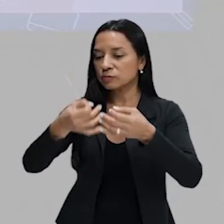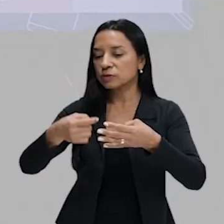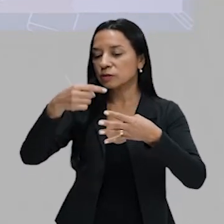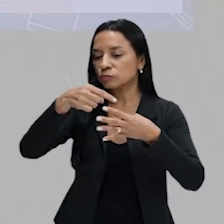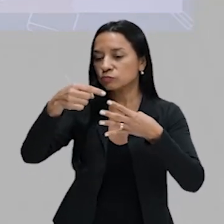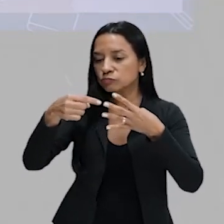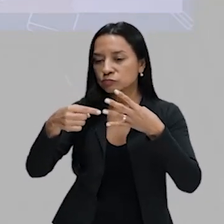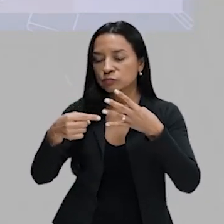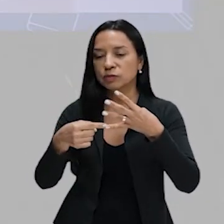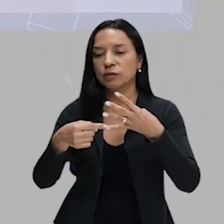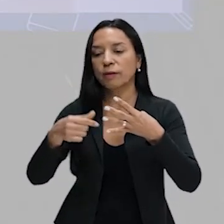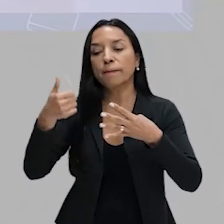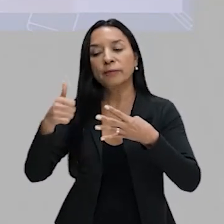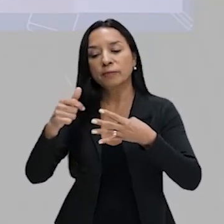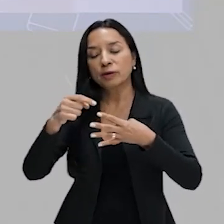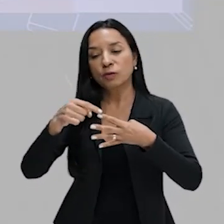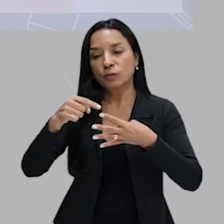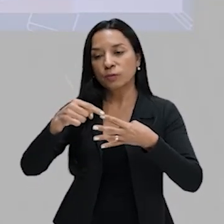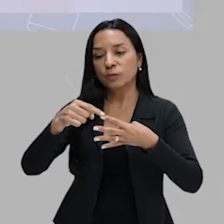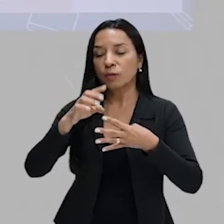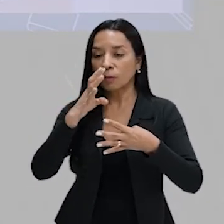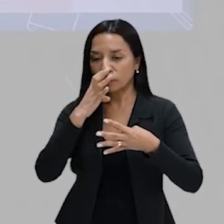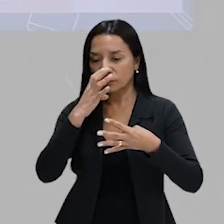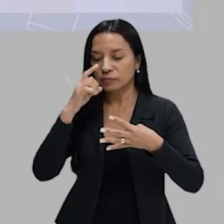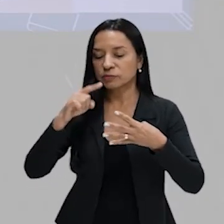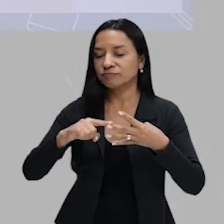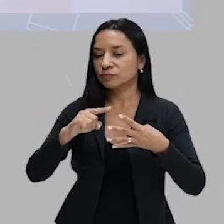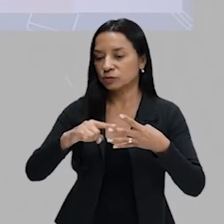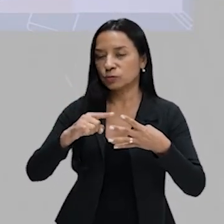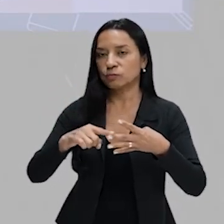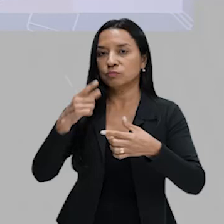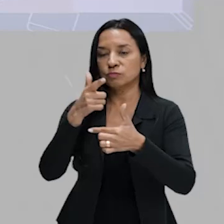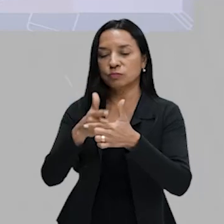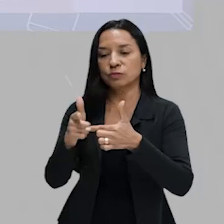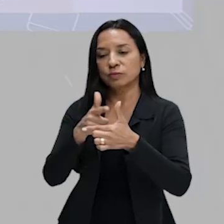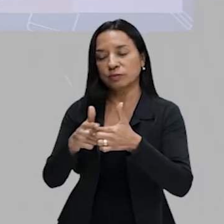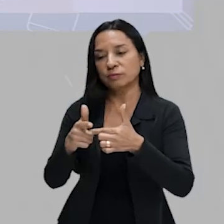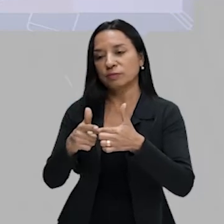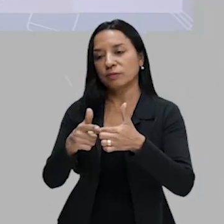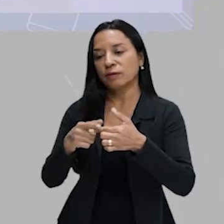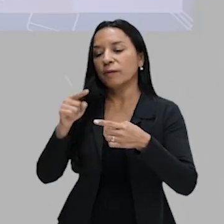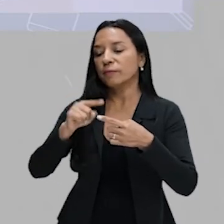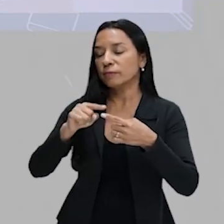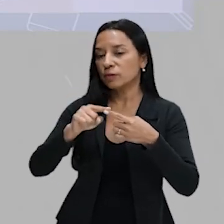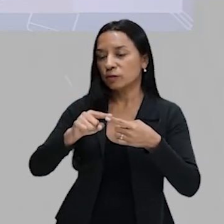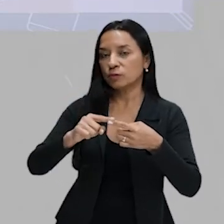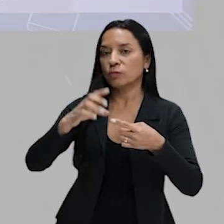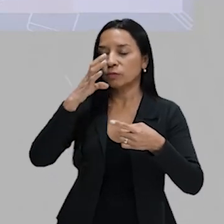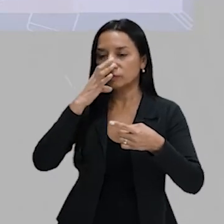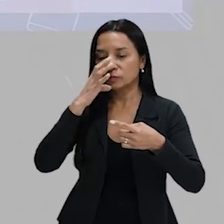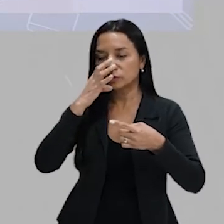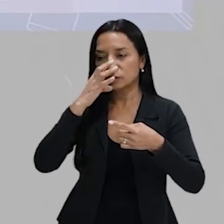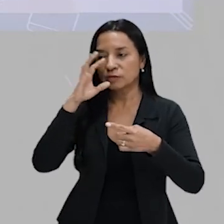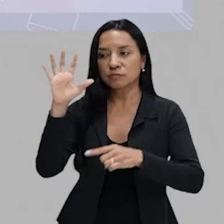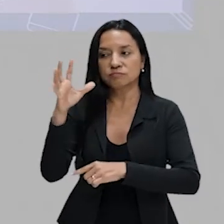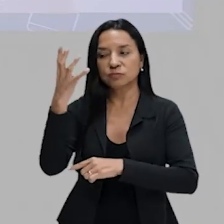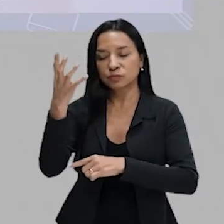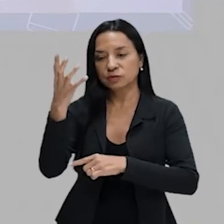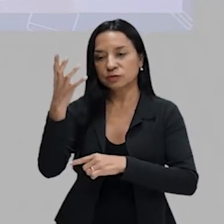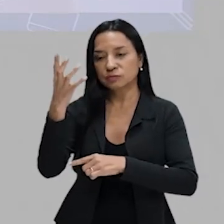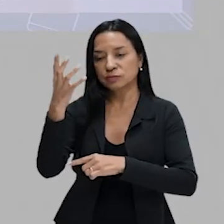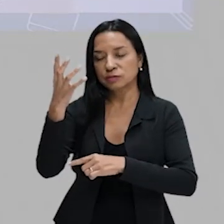etapa, observação. Segunda etapa, problema. Então, você observa um fato acontecendo,